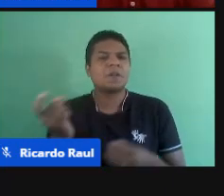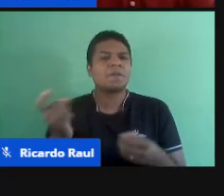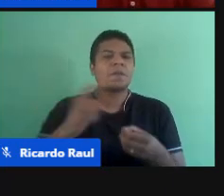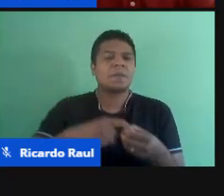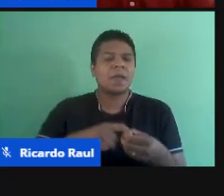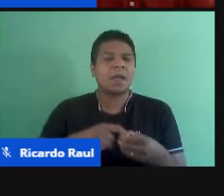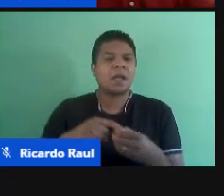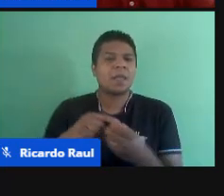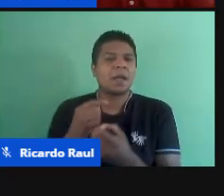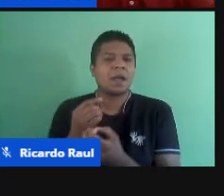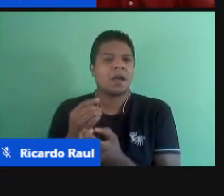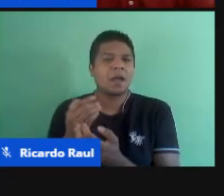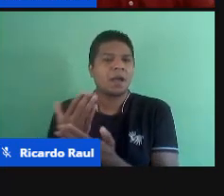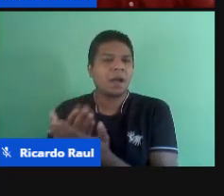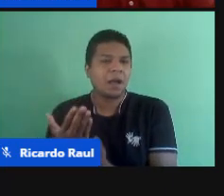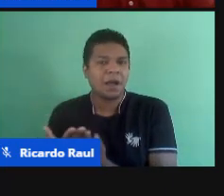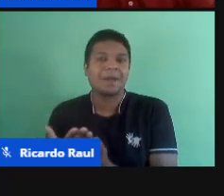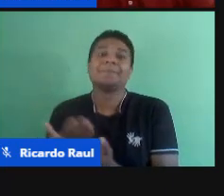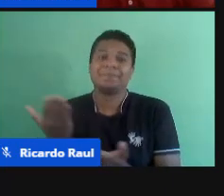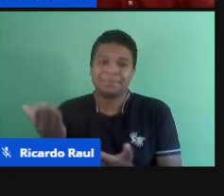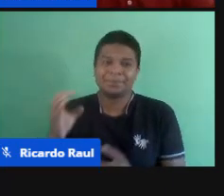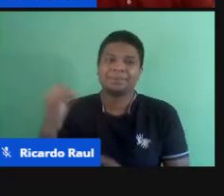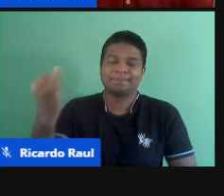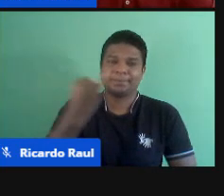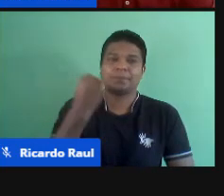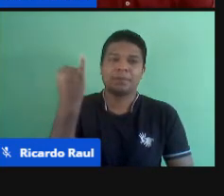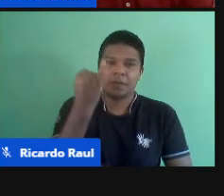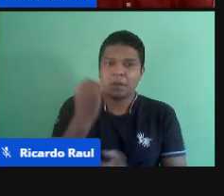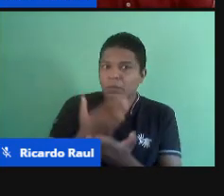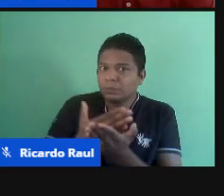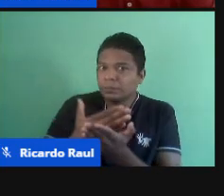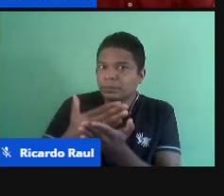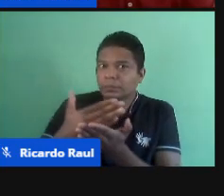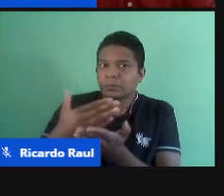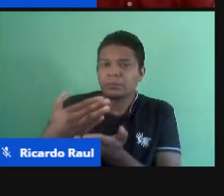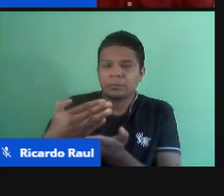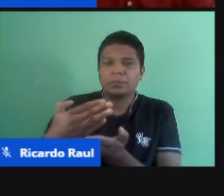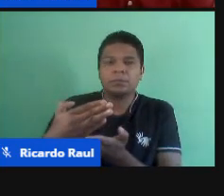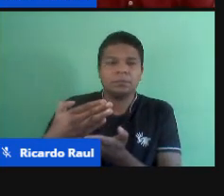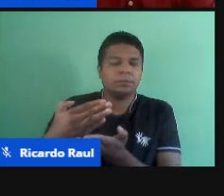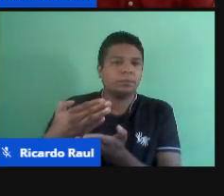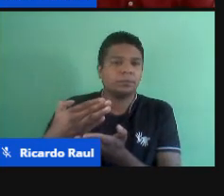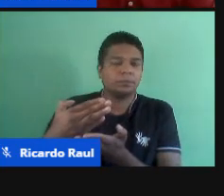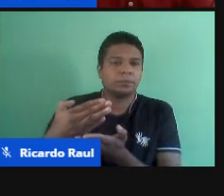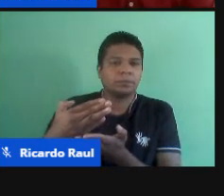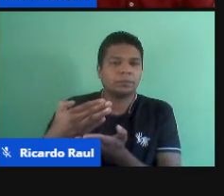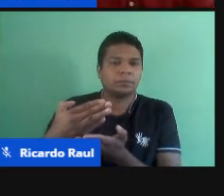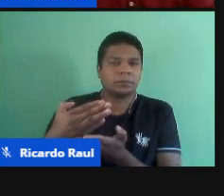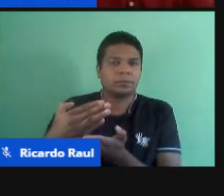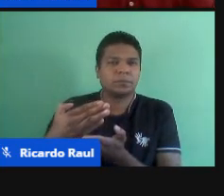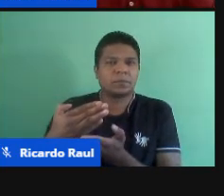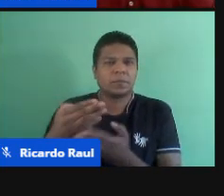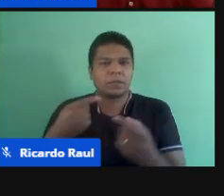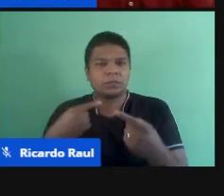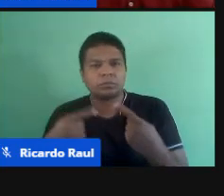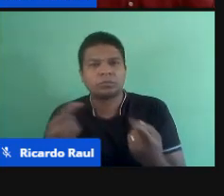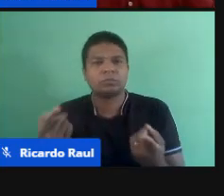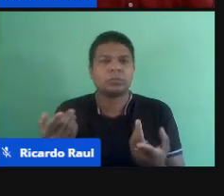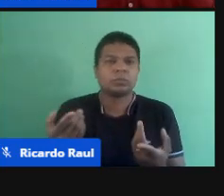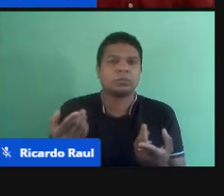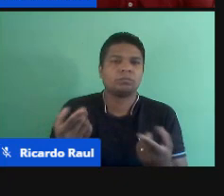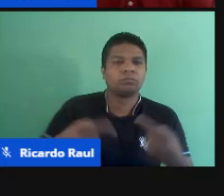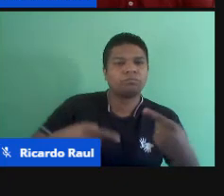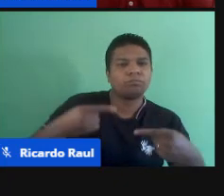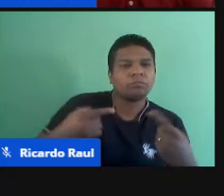Então, essa é a importância que a gente tem que começar a discutir aqui